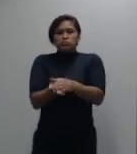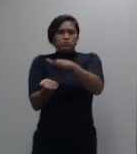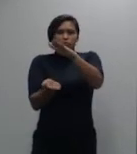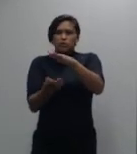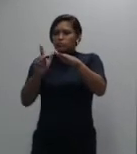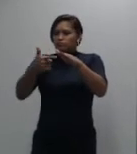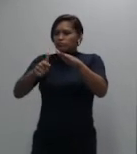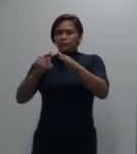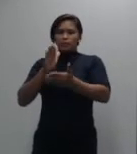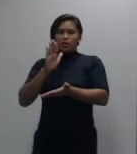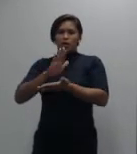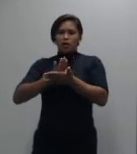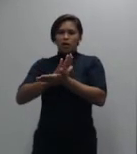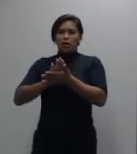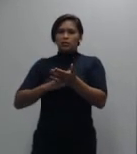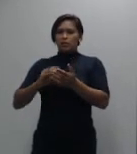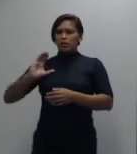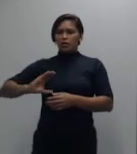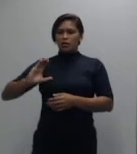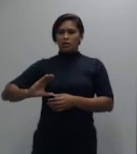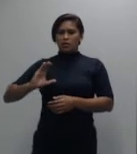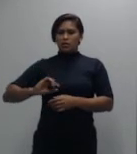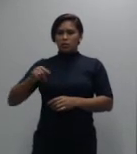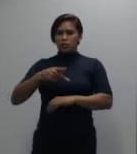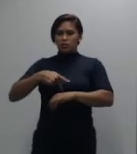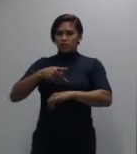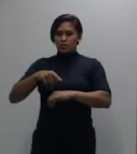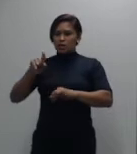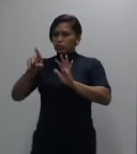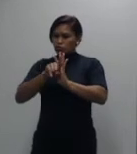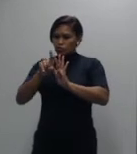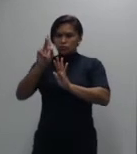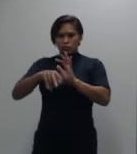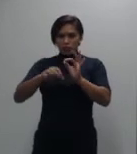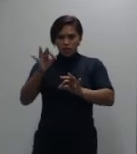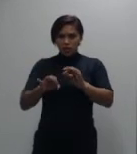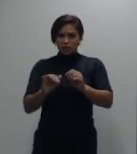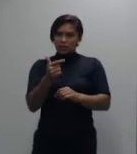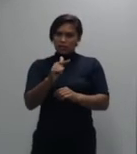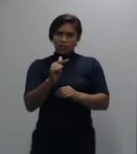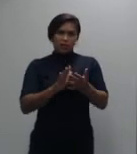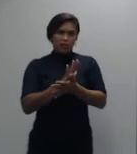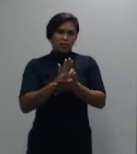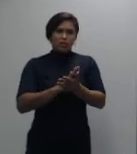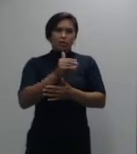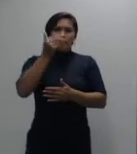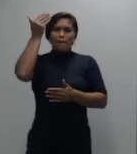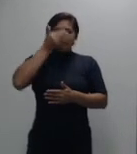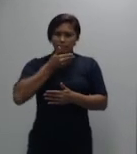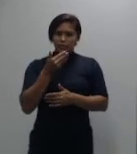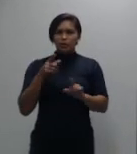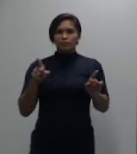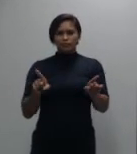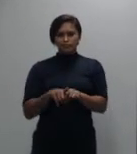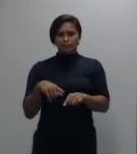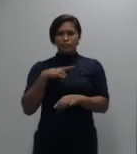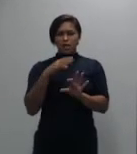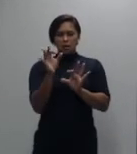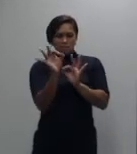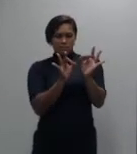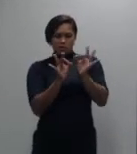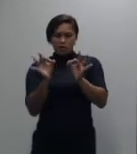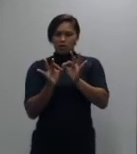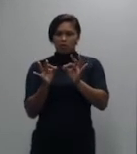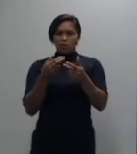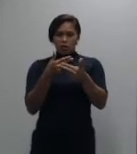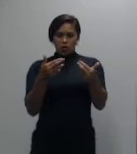produzido para aplicar lá dentro a questão do trânsito em julgado e tampouco a outra prova inequívoca a prefeito ou a coisa julgada